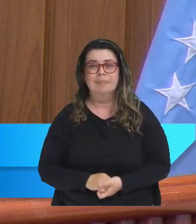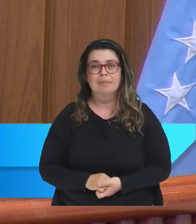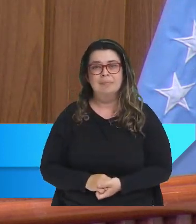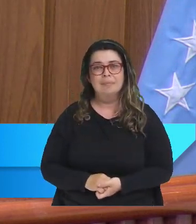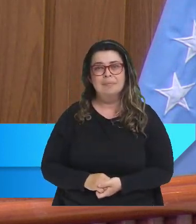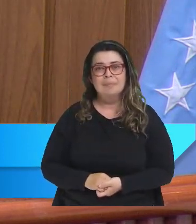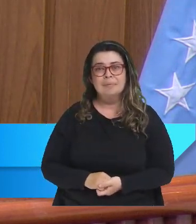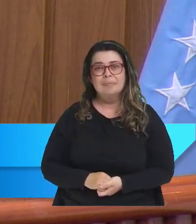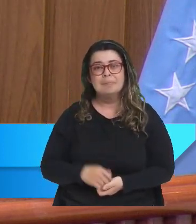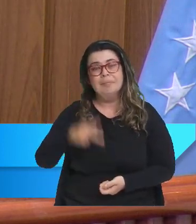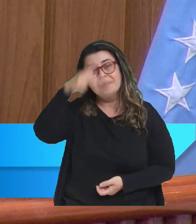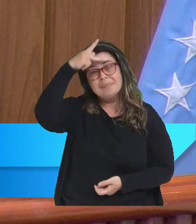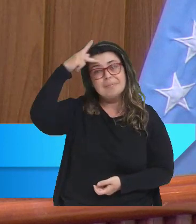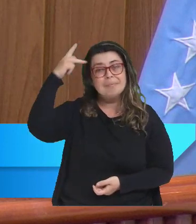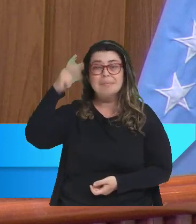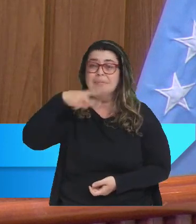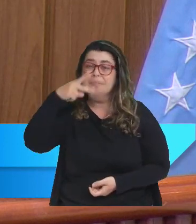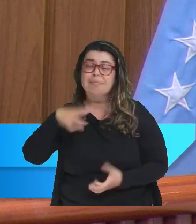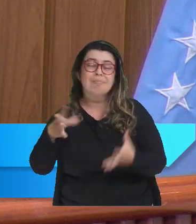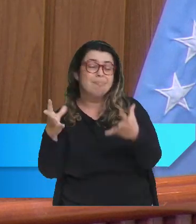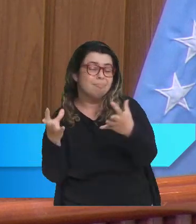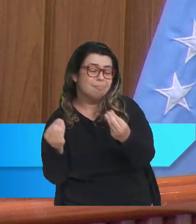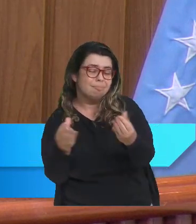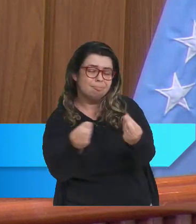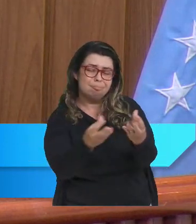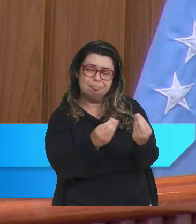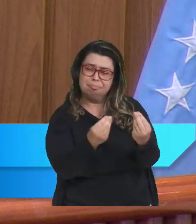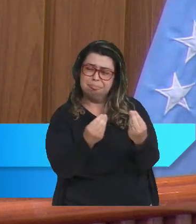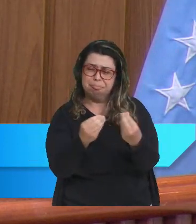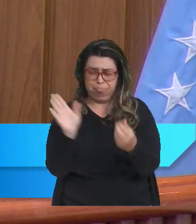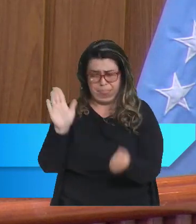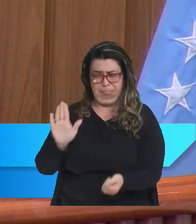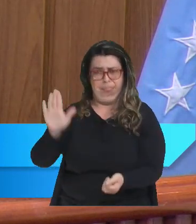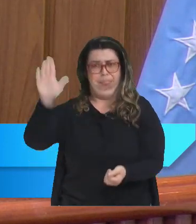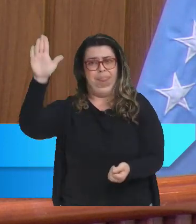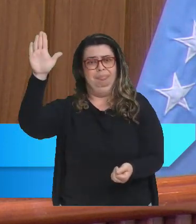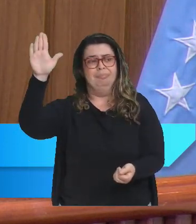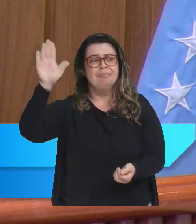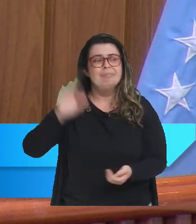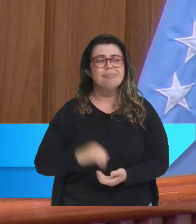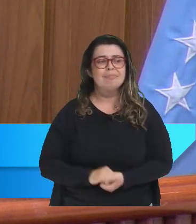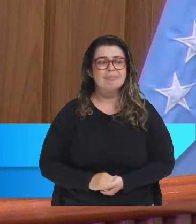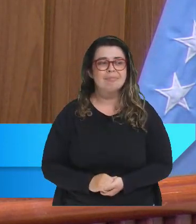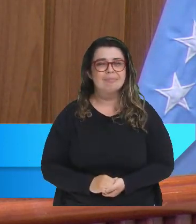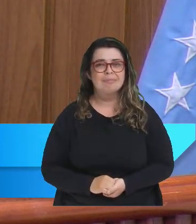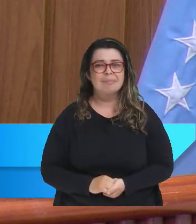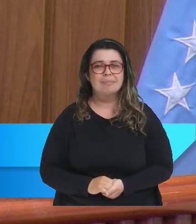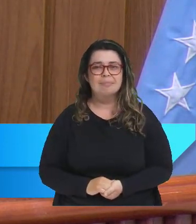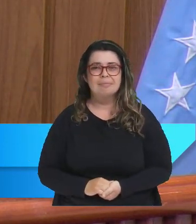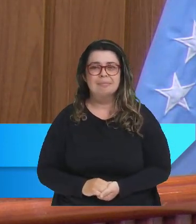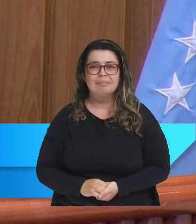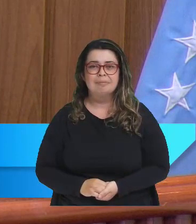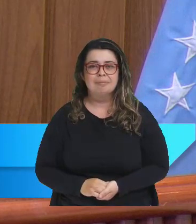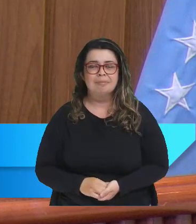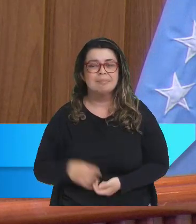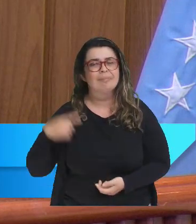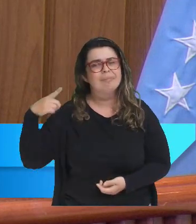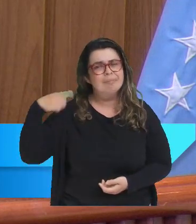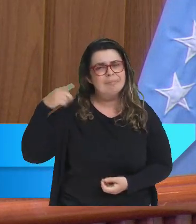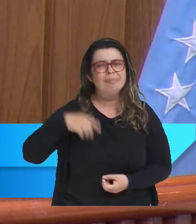pastor Nivaldo, mas foram tantos que se candidataram, tantos deputados